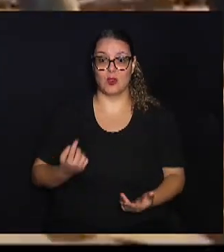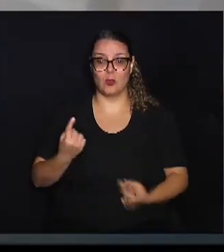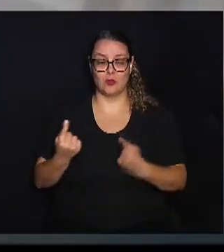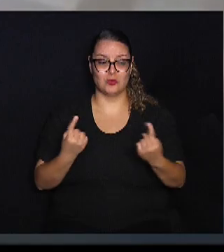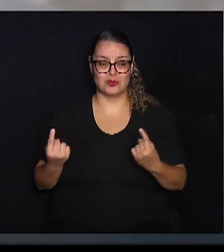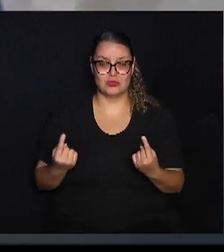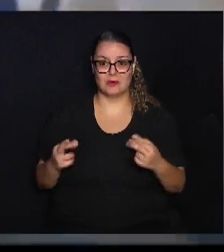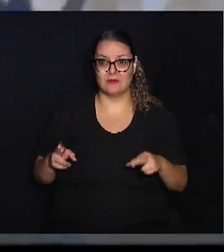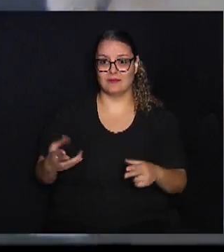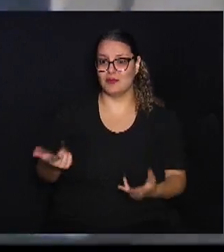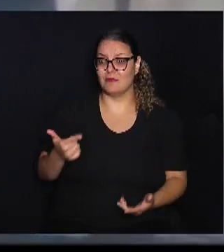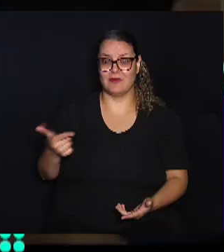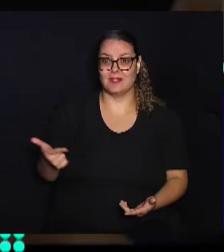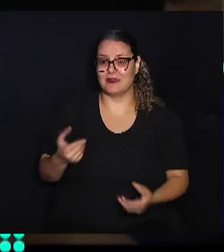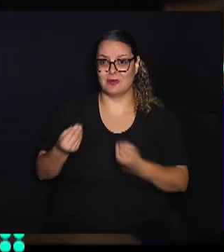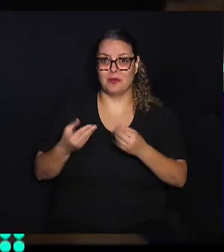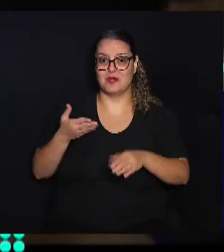sobrar.